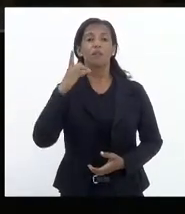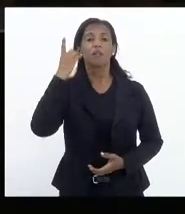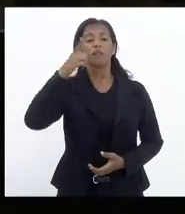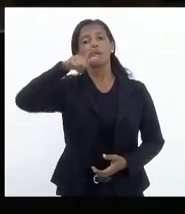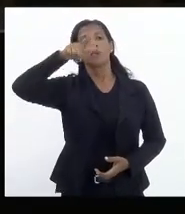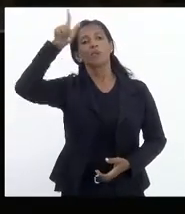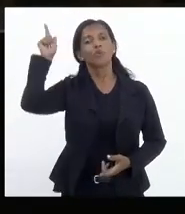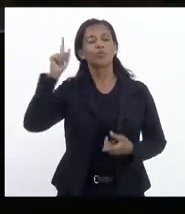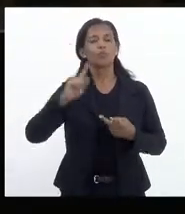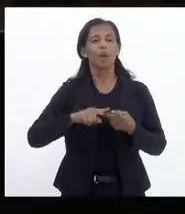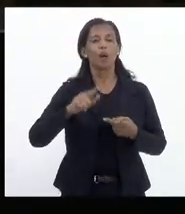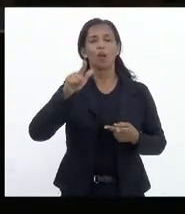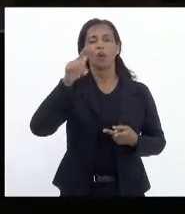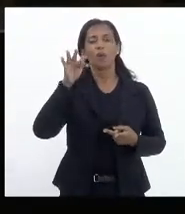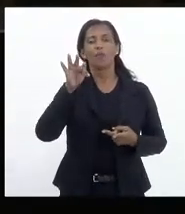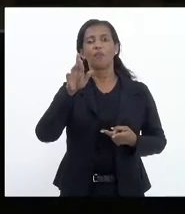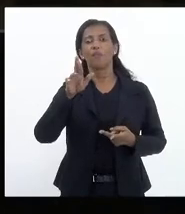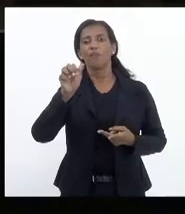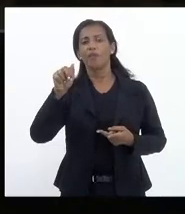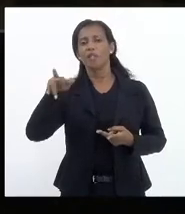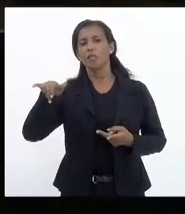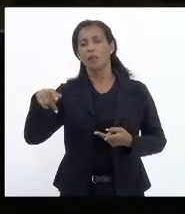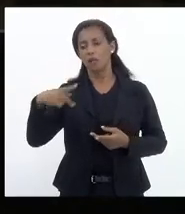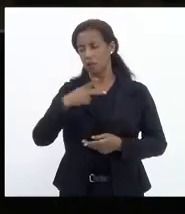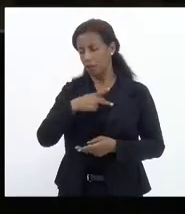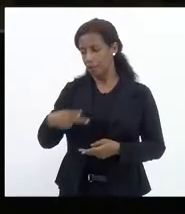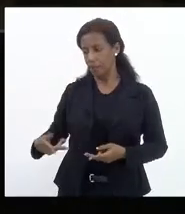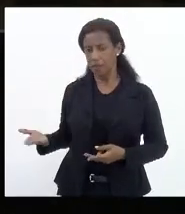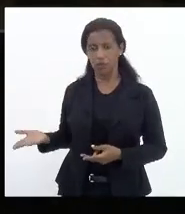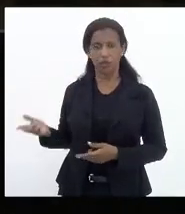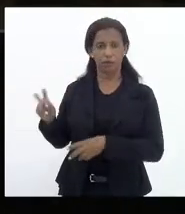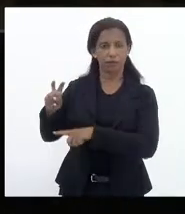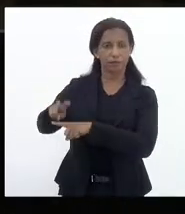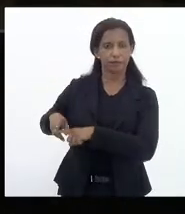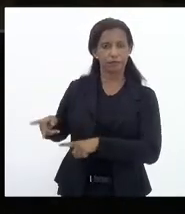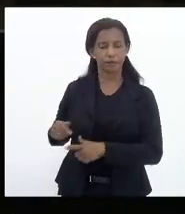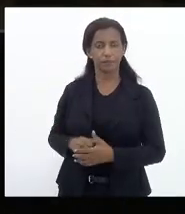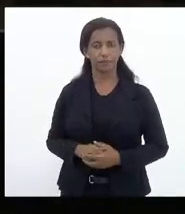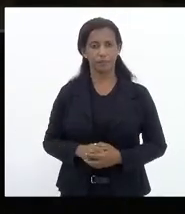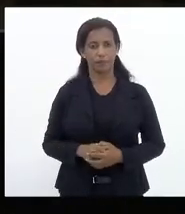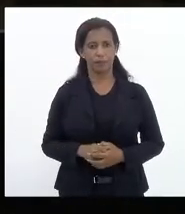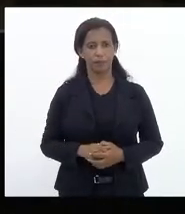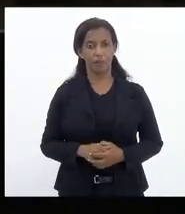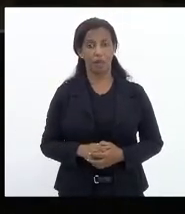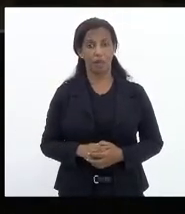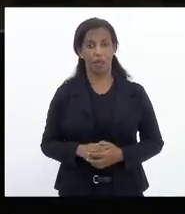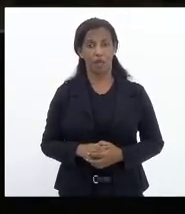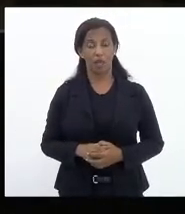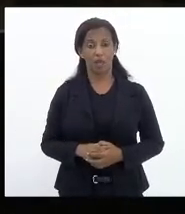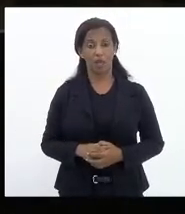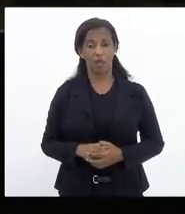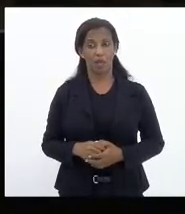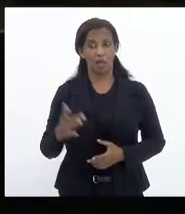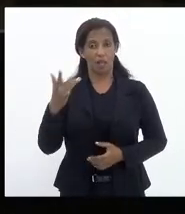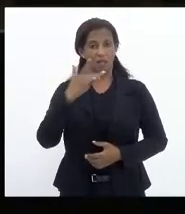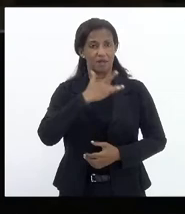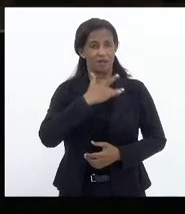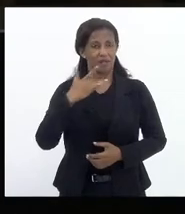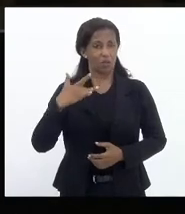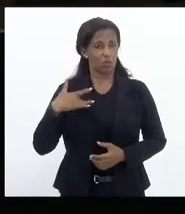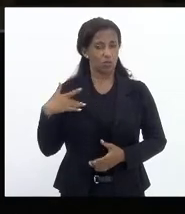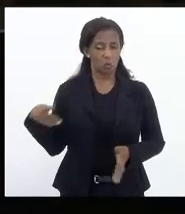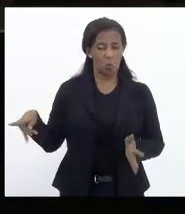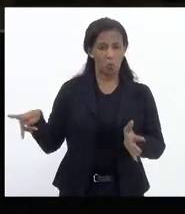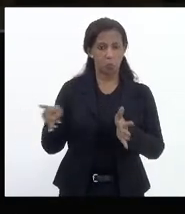nos Paula Deputado a Franciane que tá aqui na casa a corrupção lá da saúde não estava só no estado Rio de